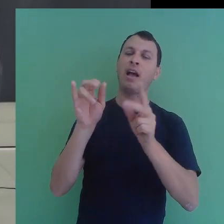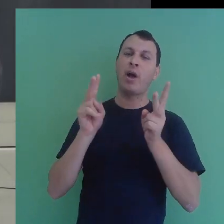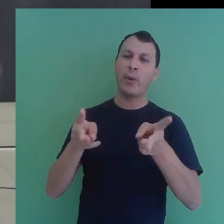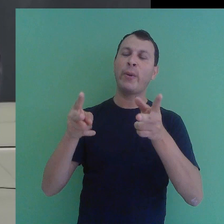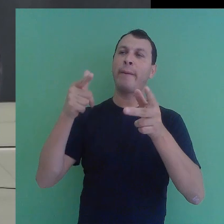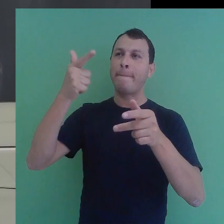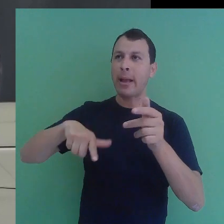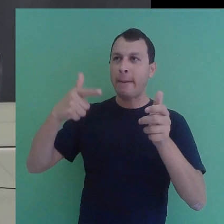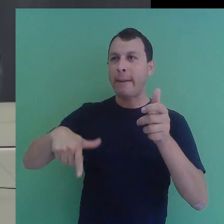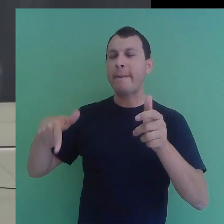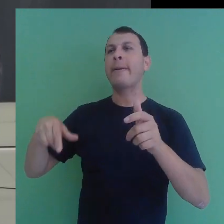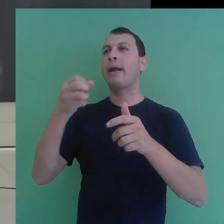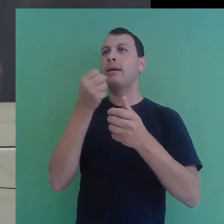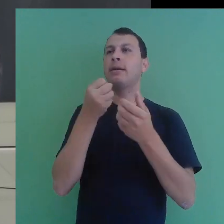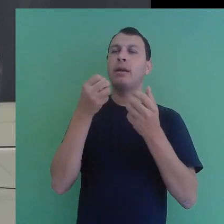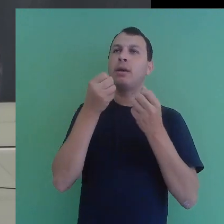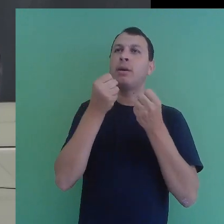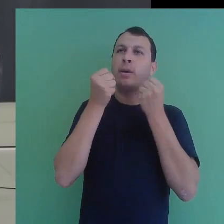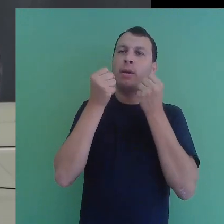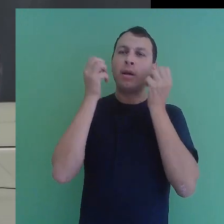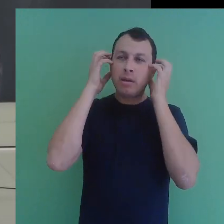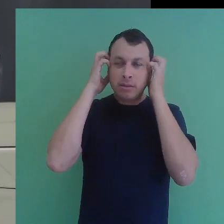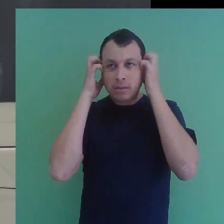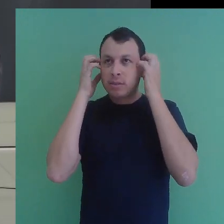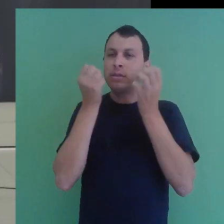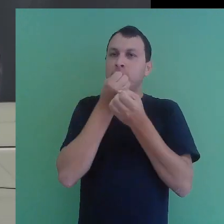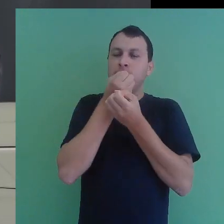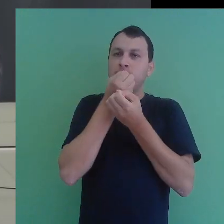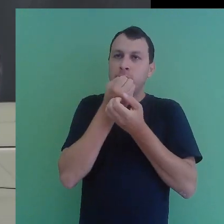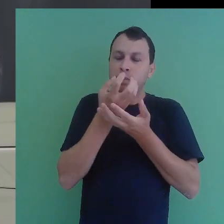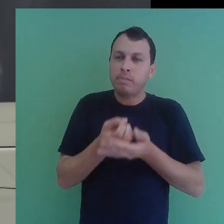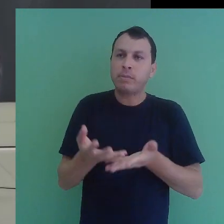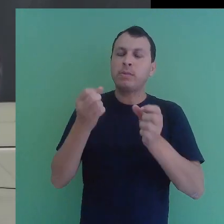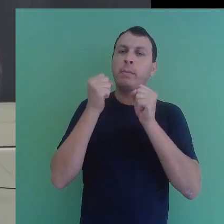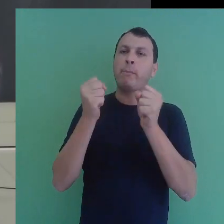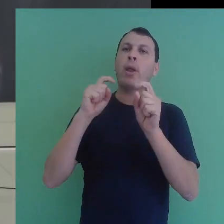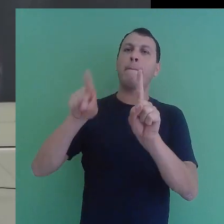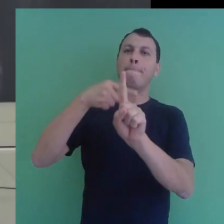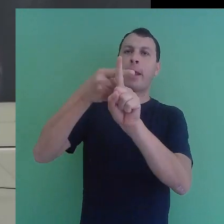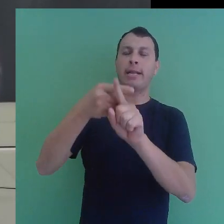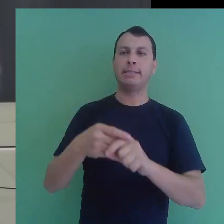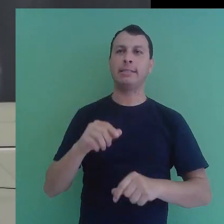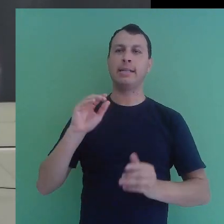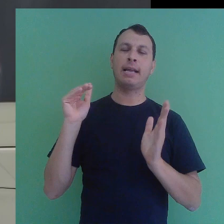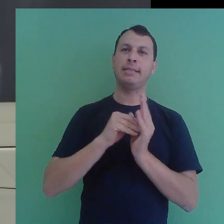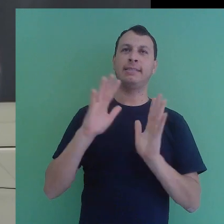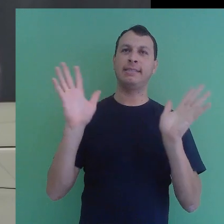próximos episódios. Exatamente. Esse foi o Cidade Pode Mais. Valeu. Até mais.